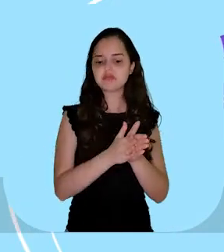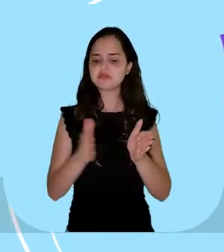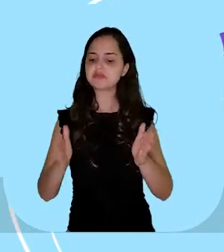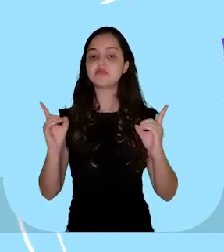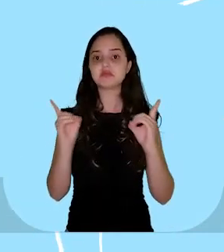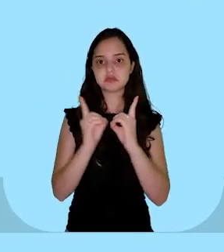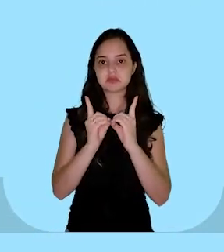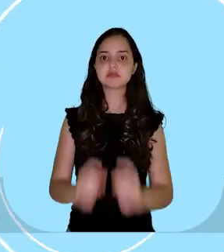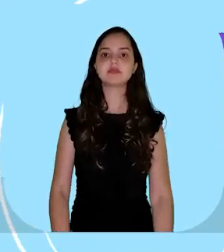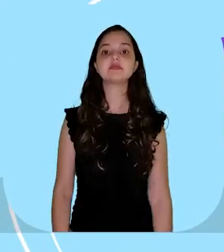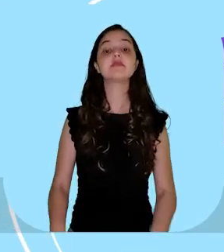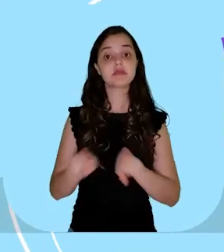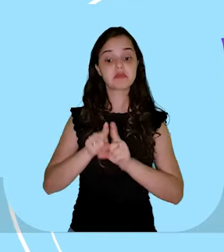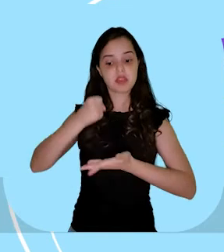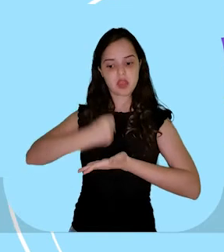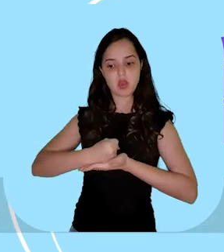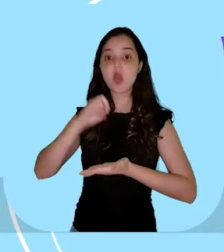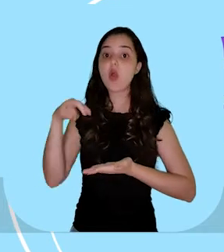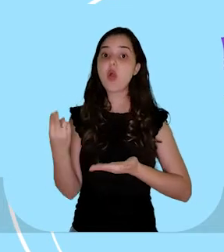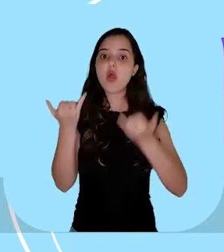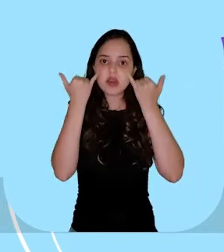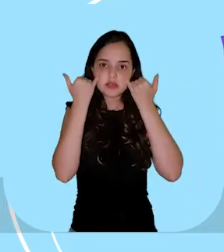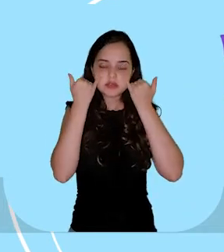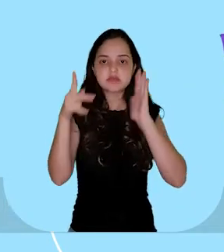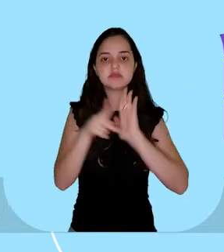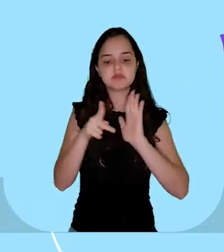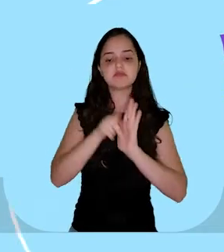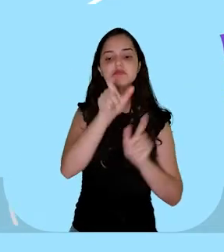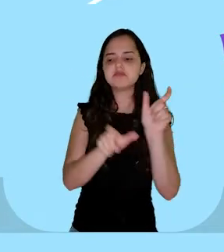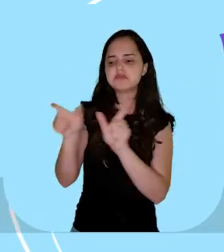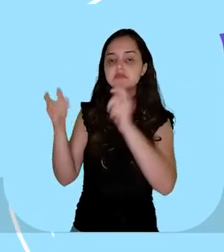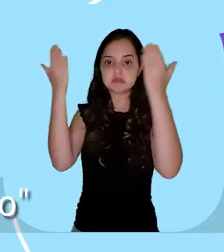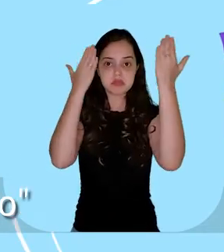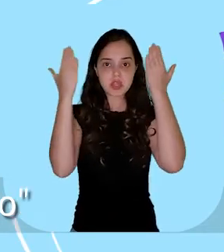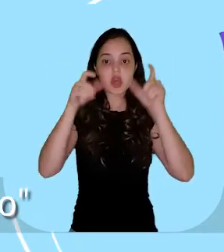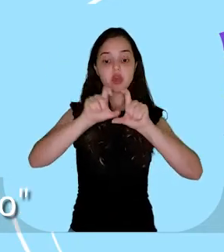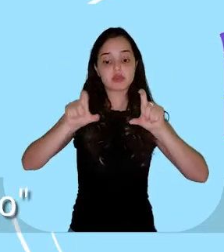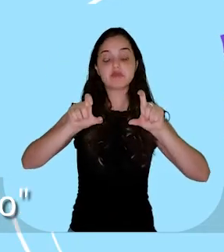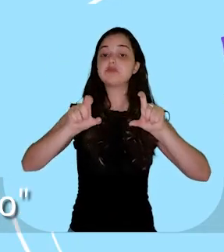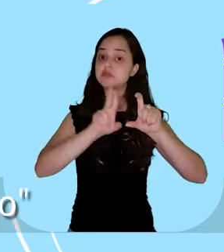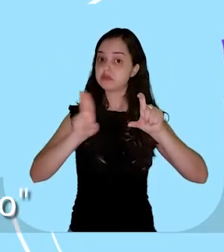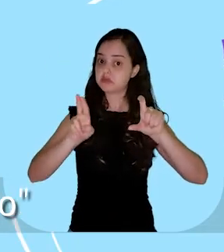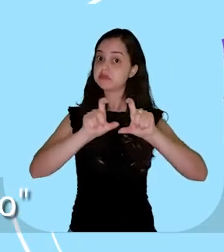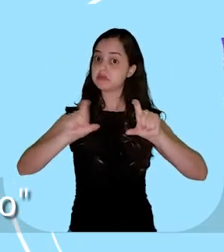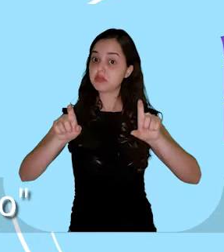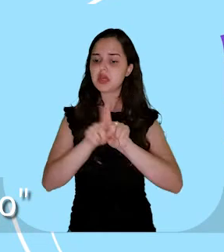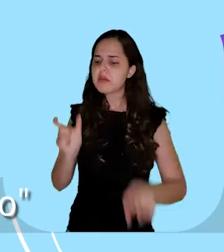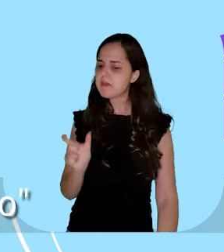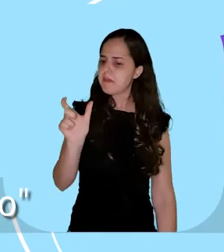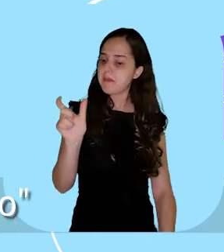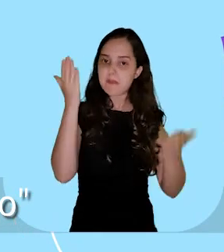duração do atendimento. O carimbo ou os dados de identificação da psicóloga, com o nome completo, a